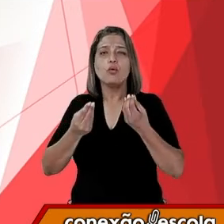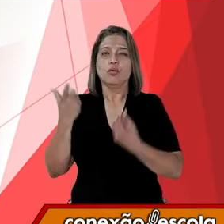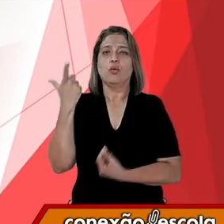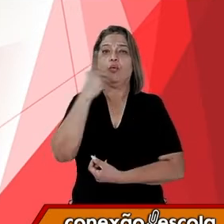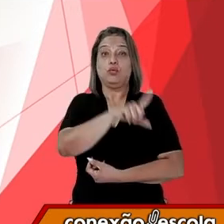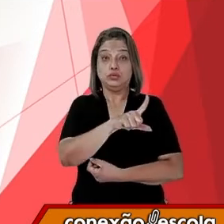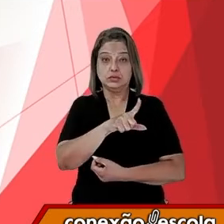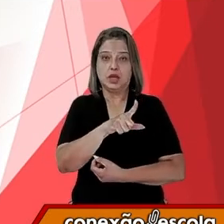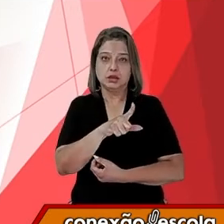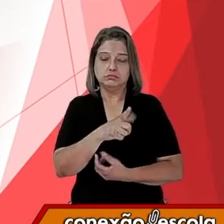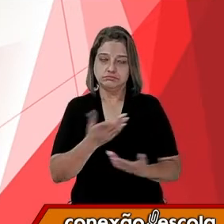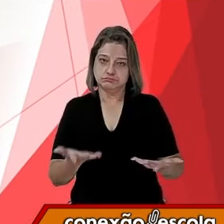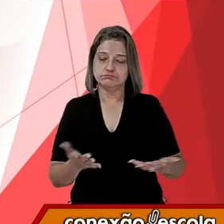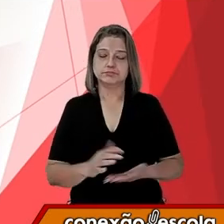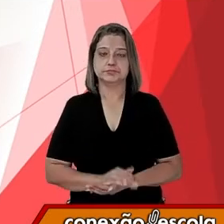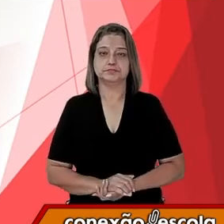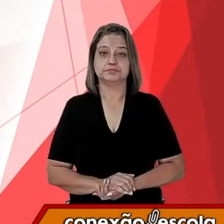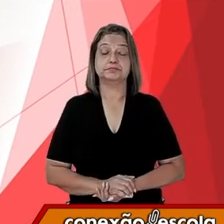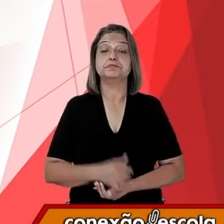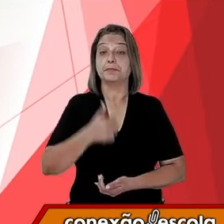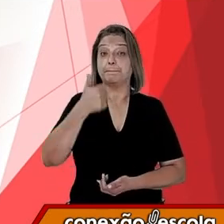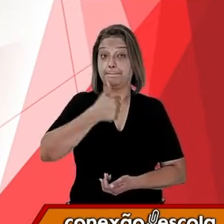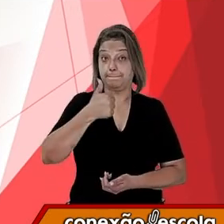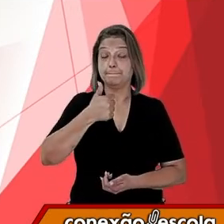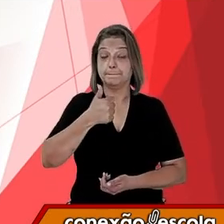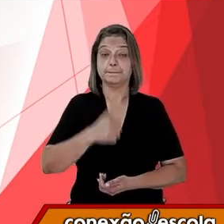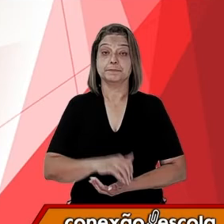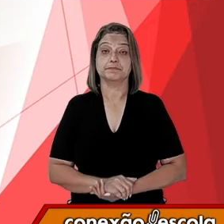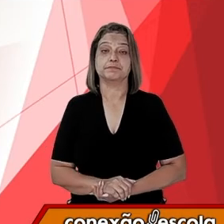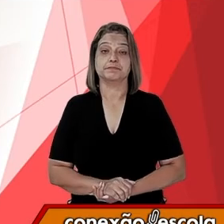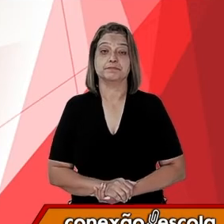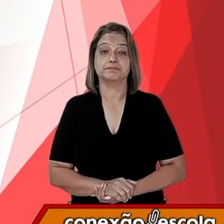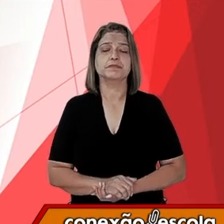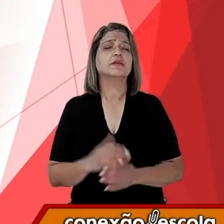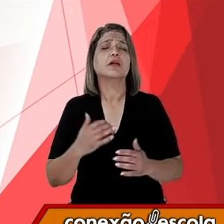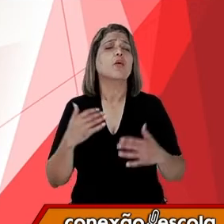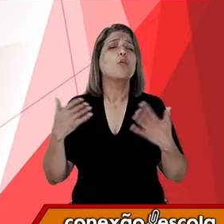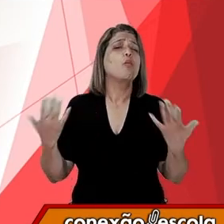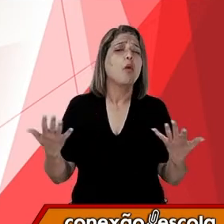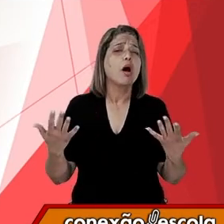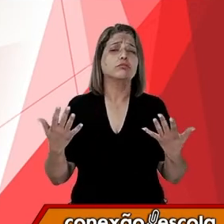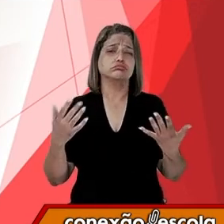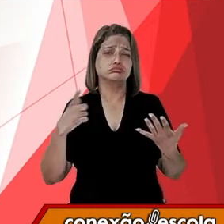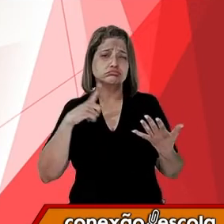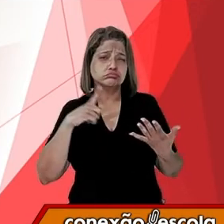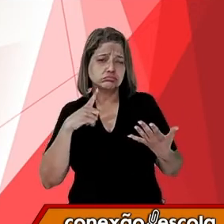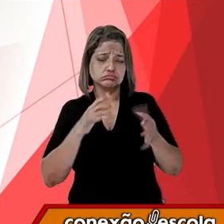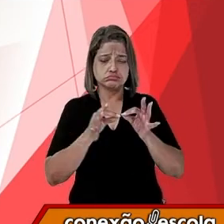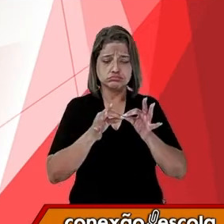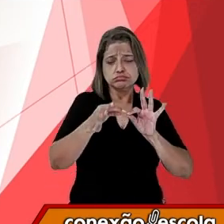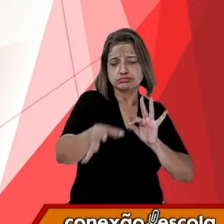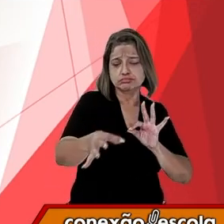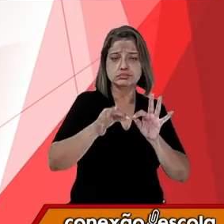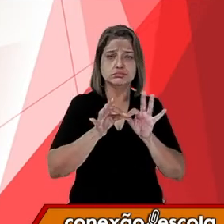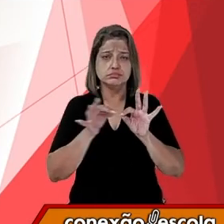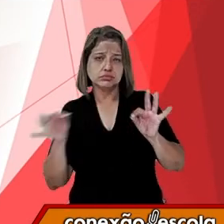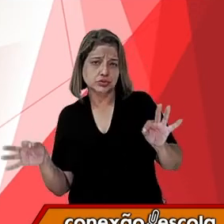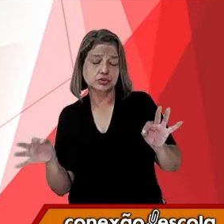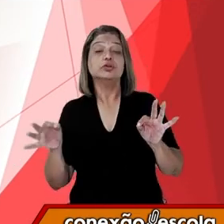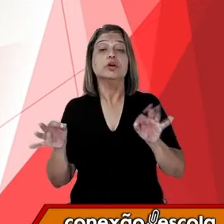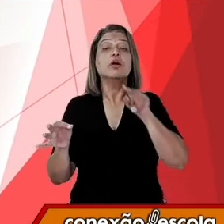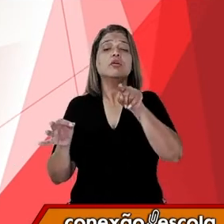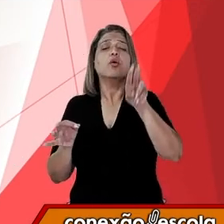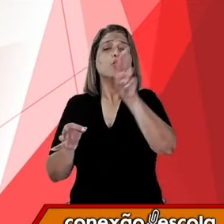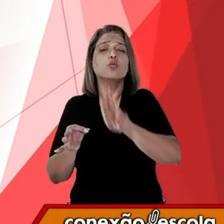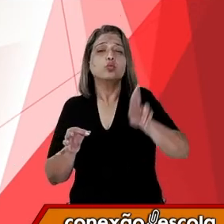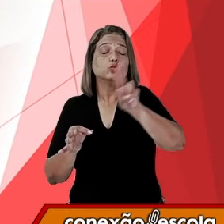didática. Vamos lá. A primeira. Qual unidade de medida de comprimento você usaria